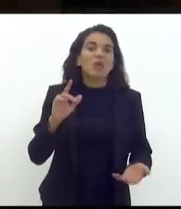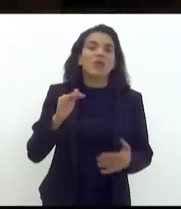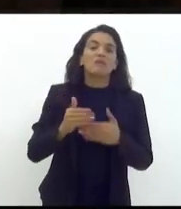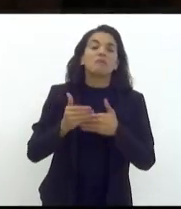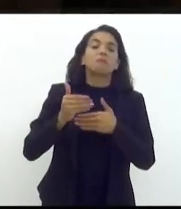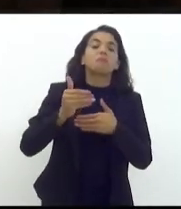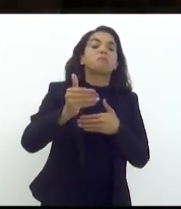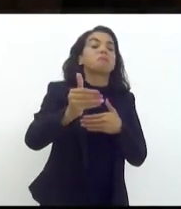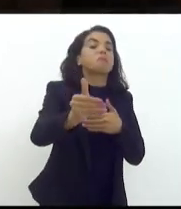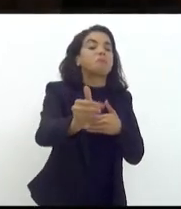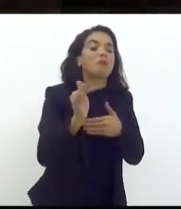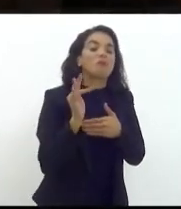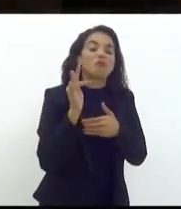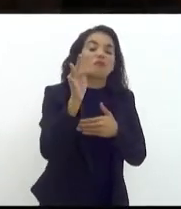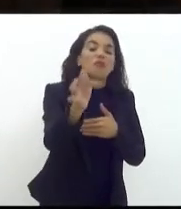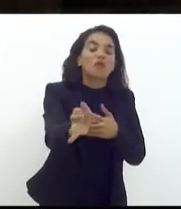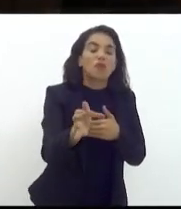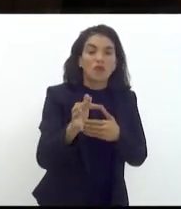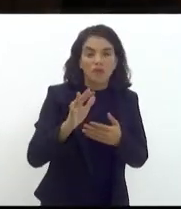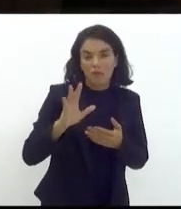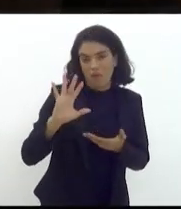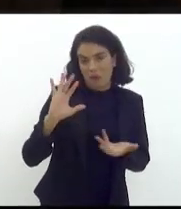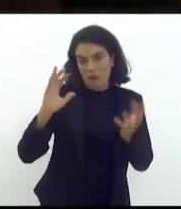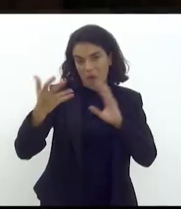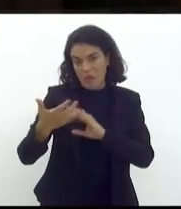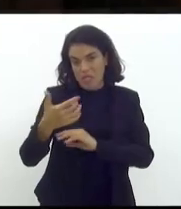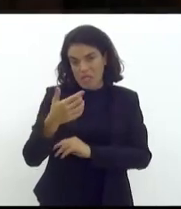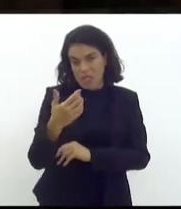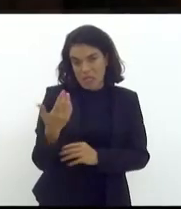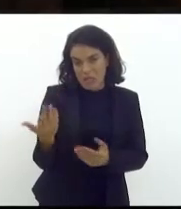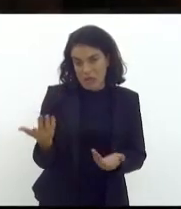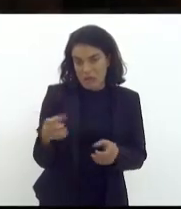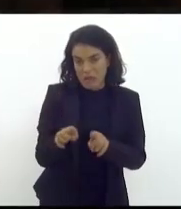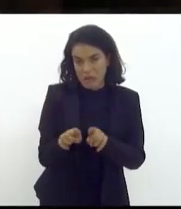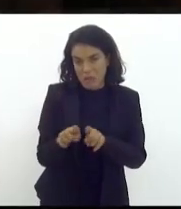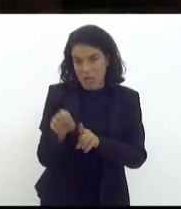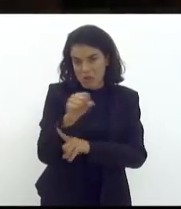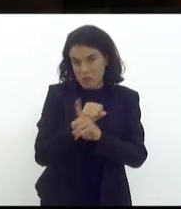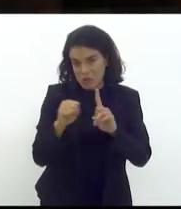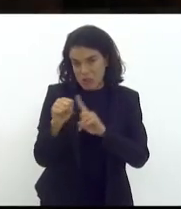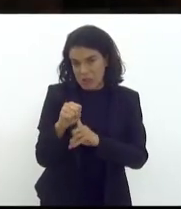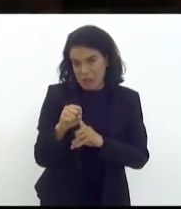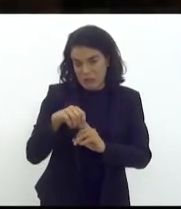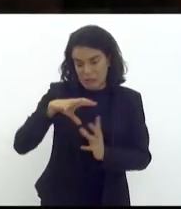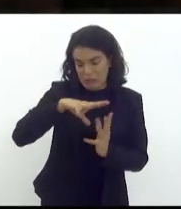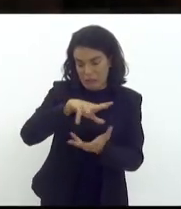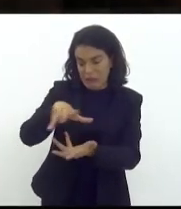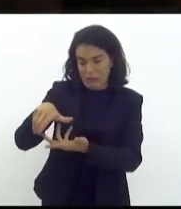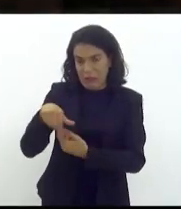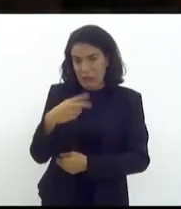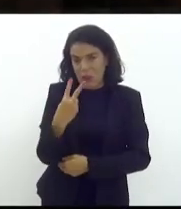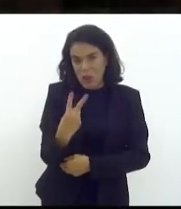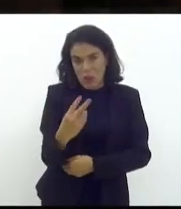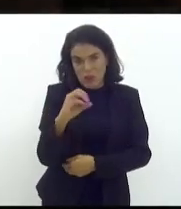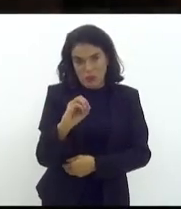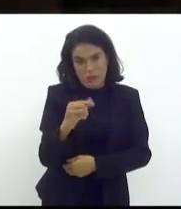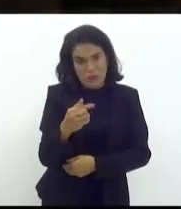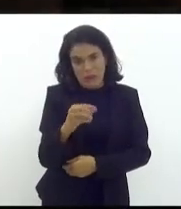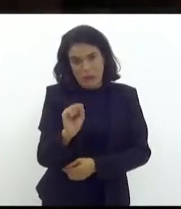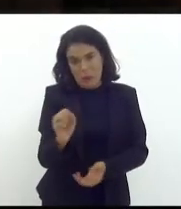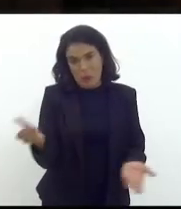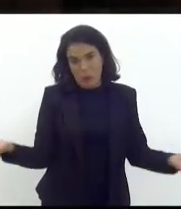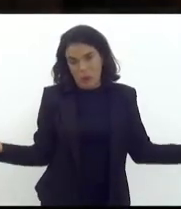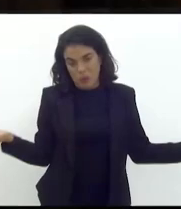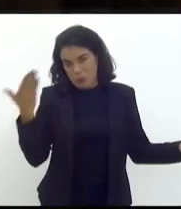da Organização Mundial da nossa sociedade na face da terra em 2078